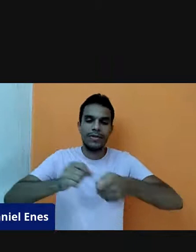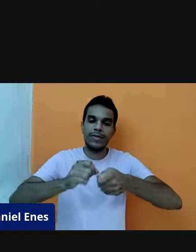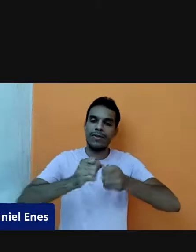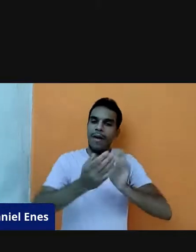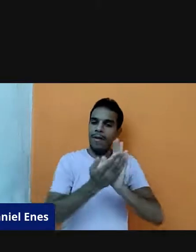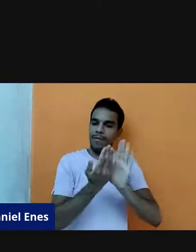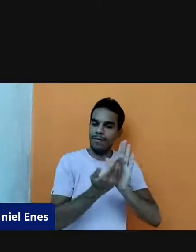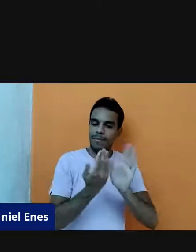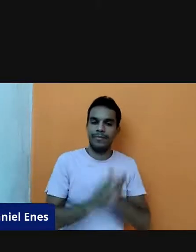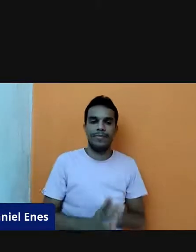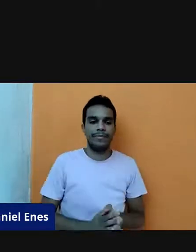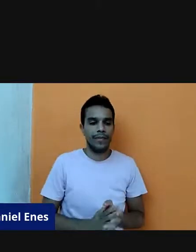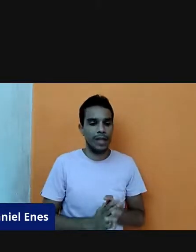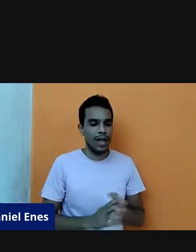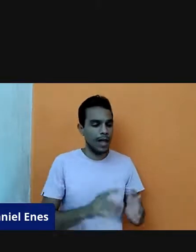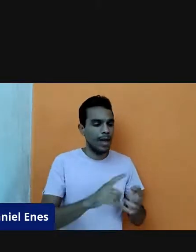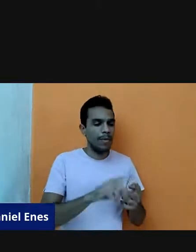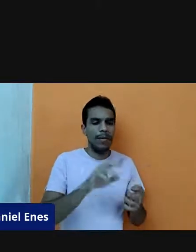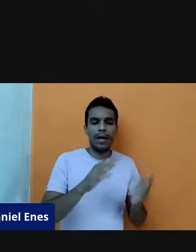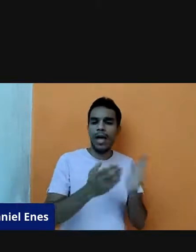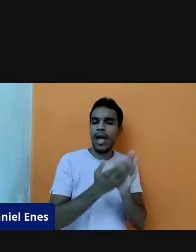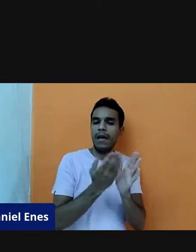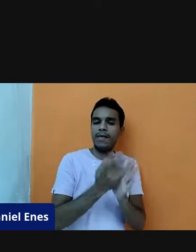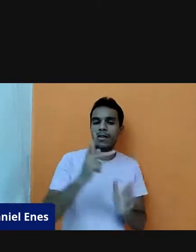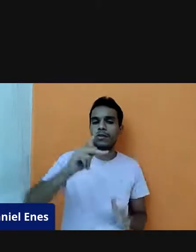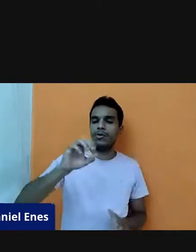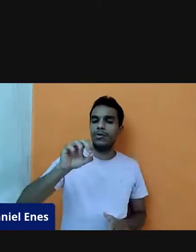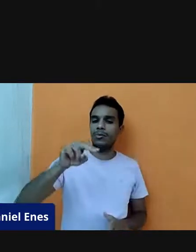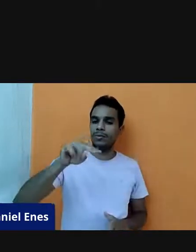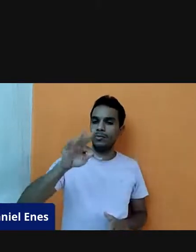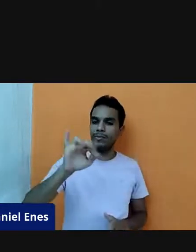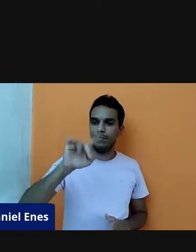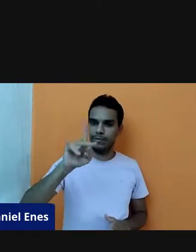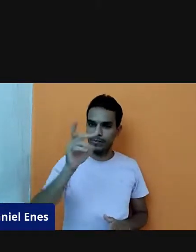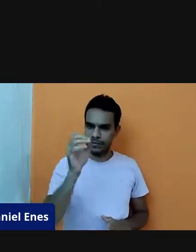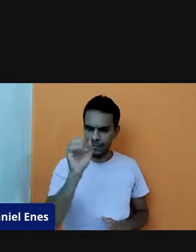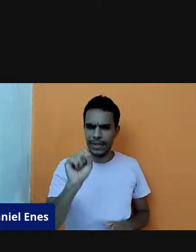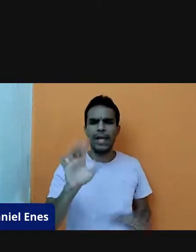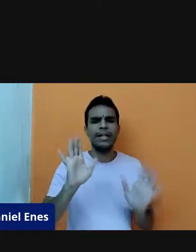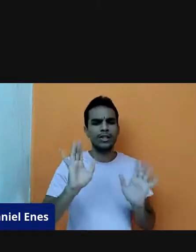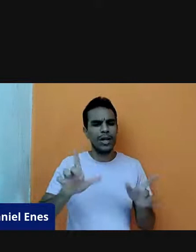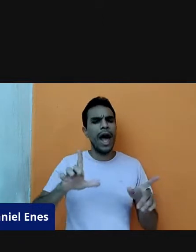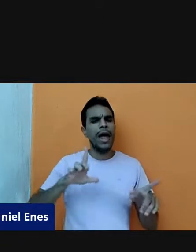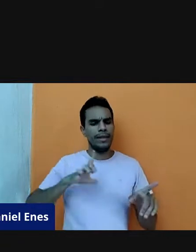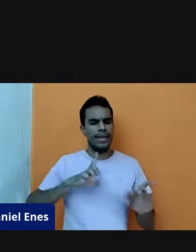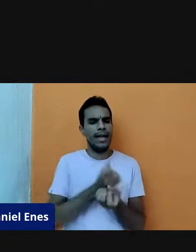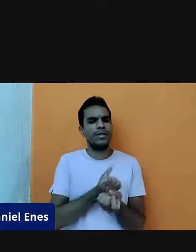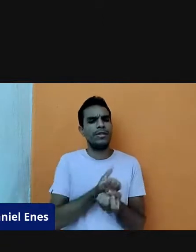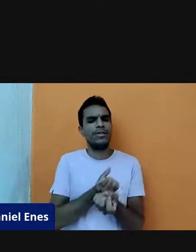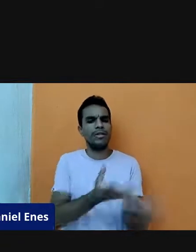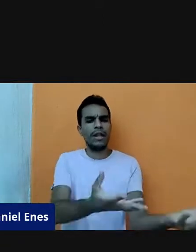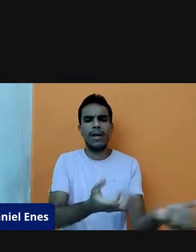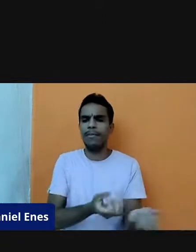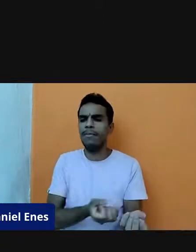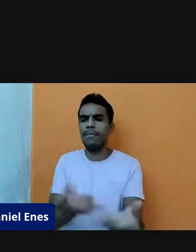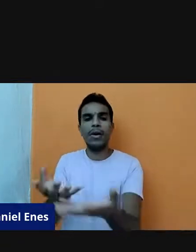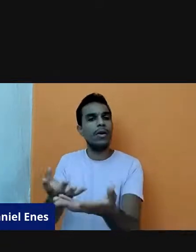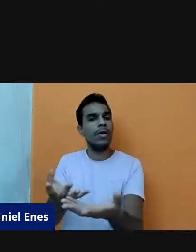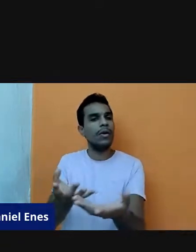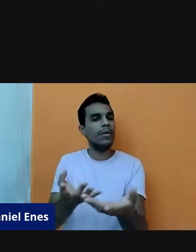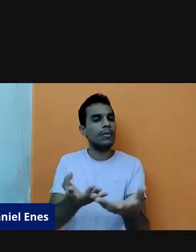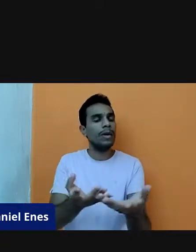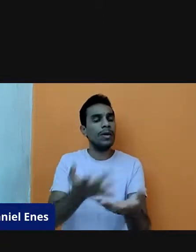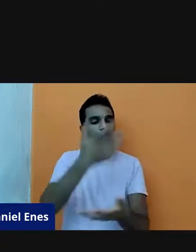A revista Pontinhos, ela já está também sendo distribuída para baixa